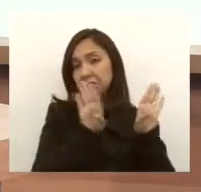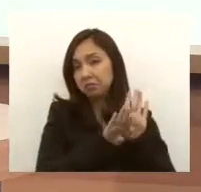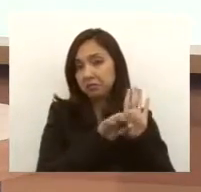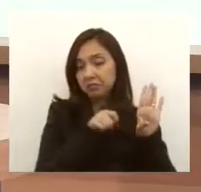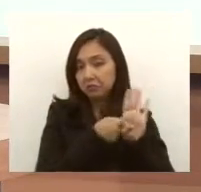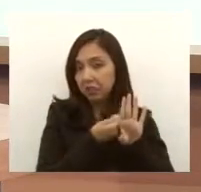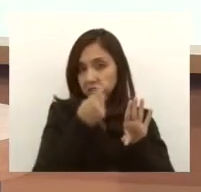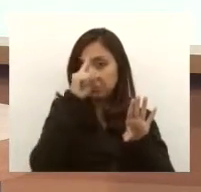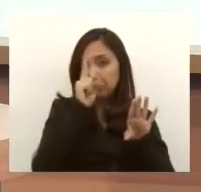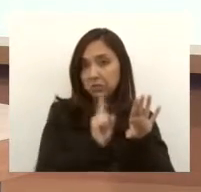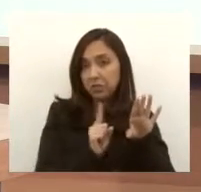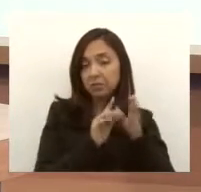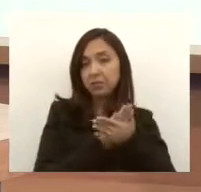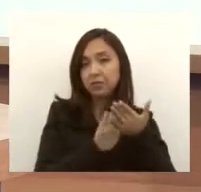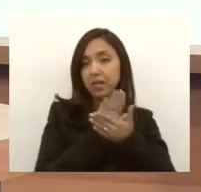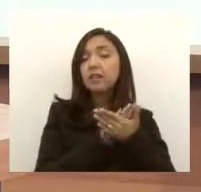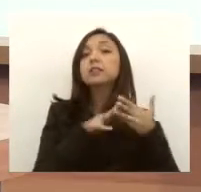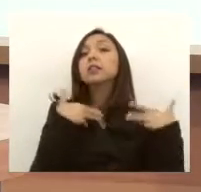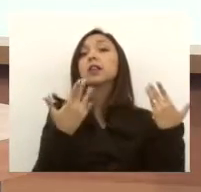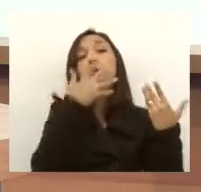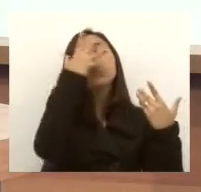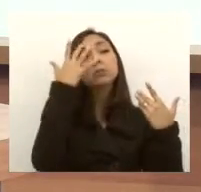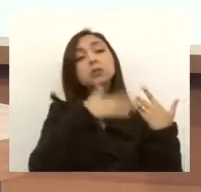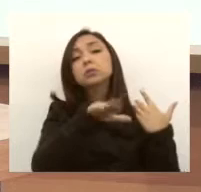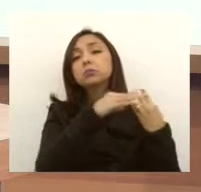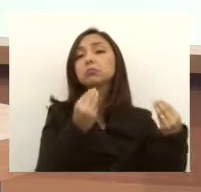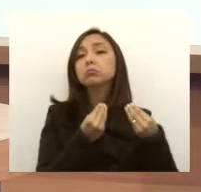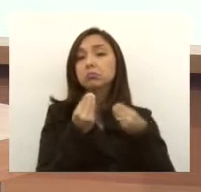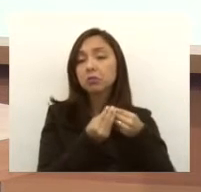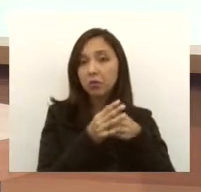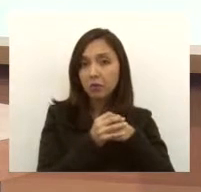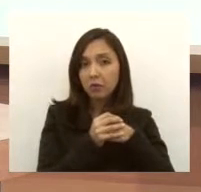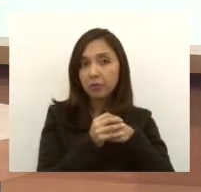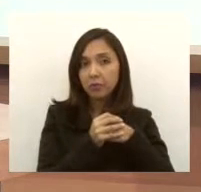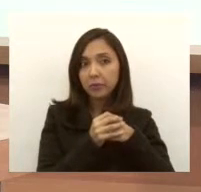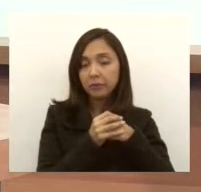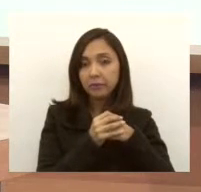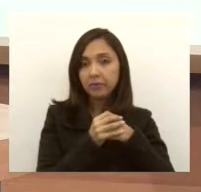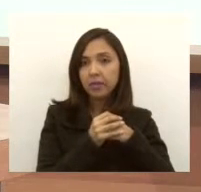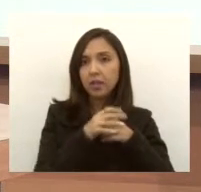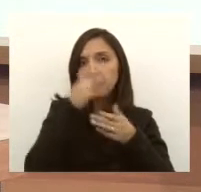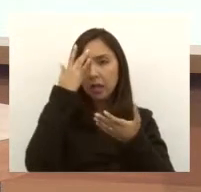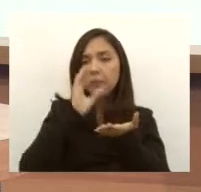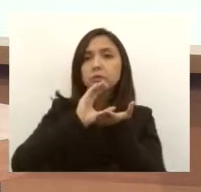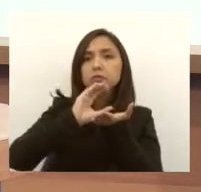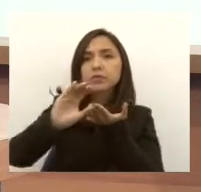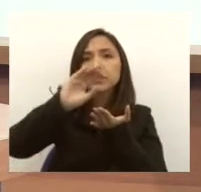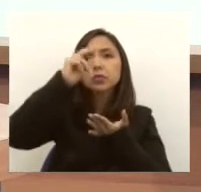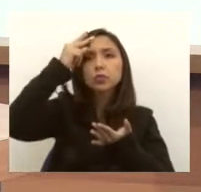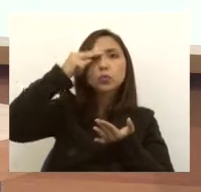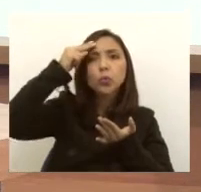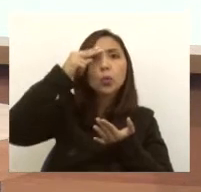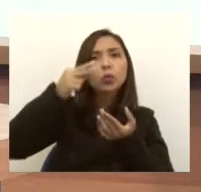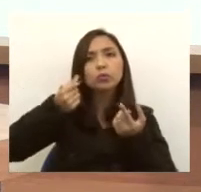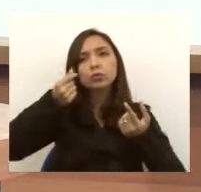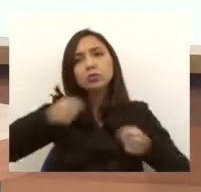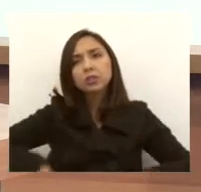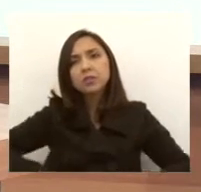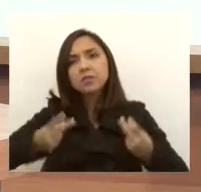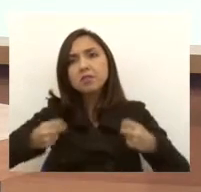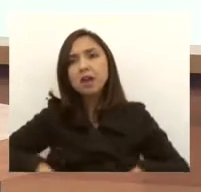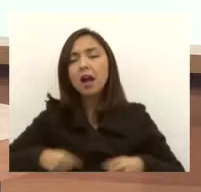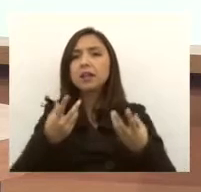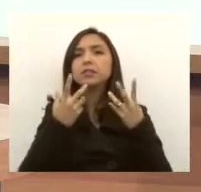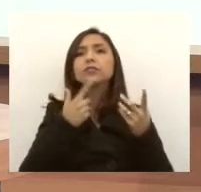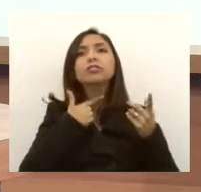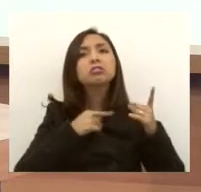que não quer saber de nada, e aquelas pessoas, o que faz? As pessoas que investiram seu sonho, gastaram dinheiro ali para poder comprar